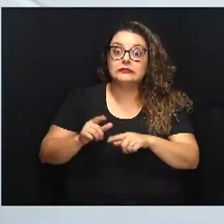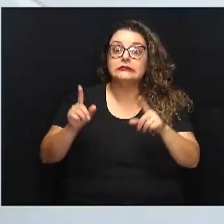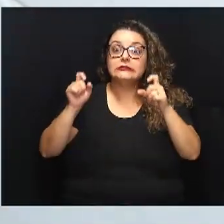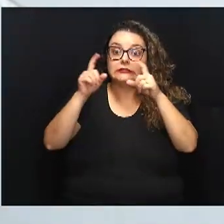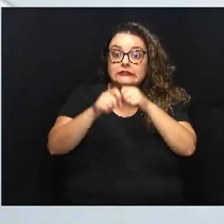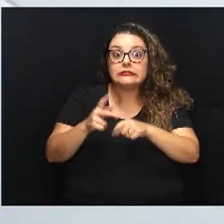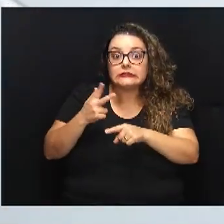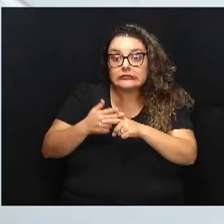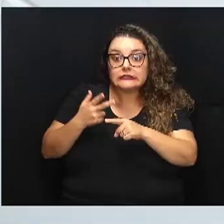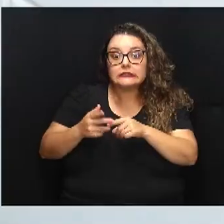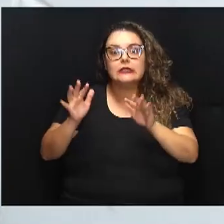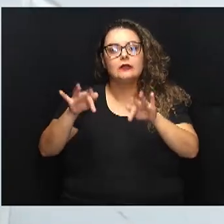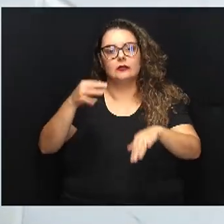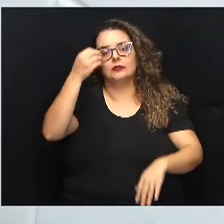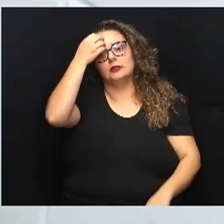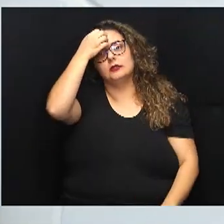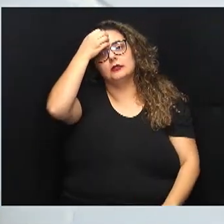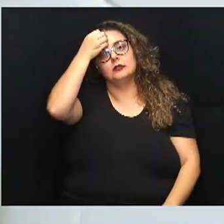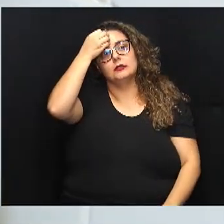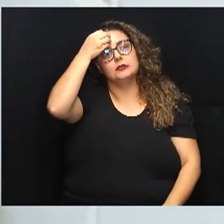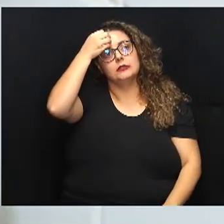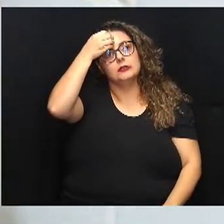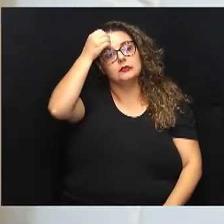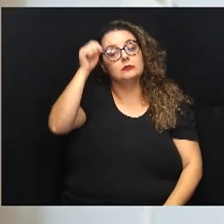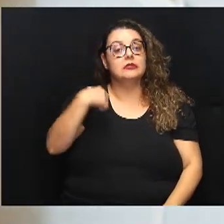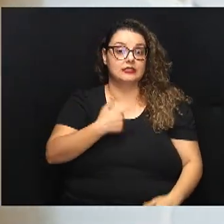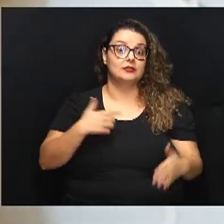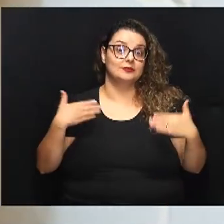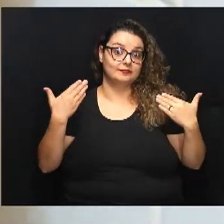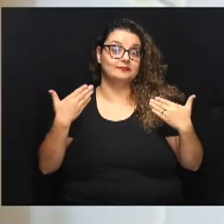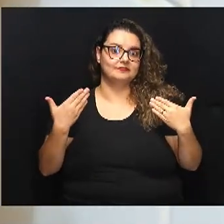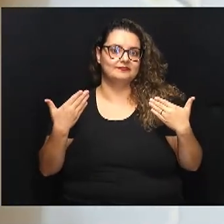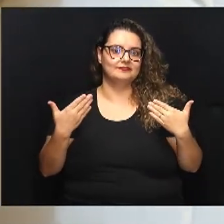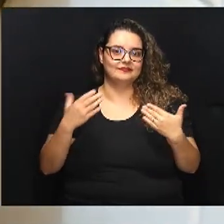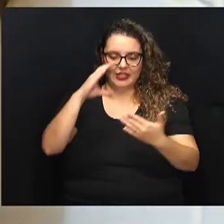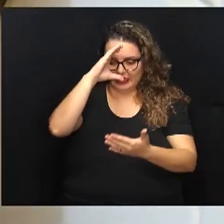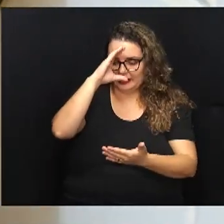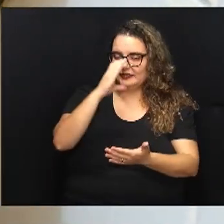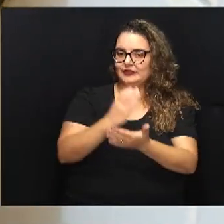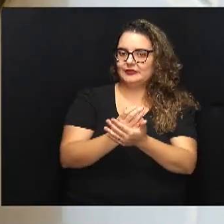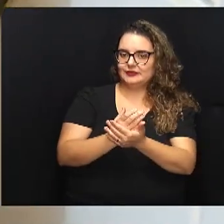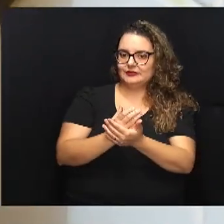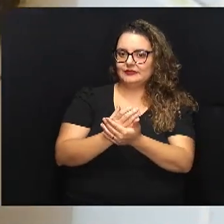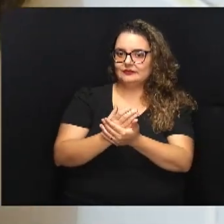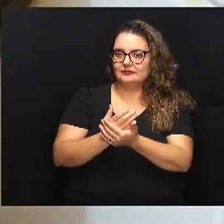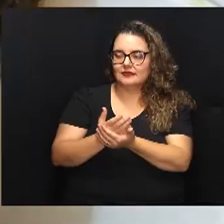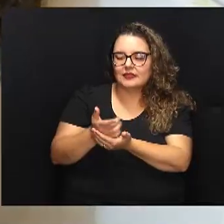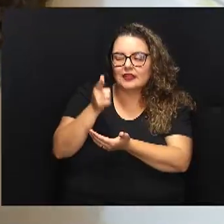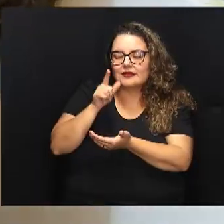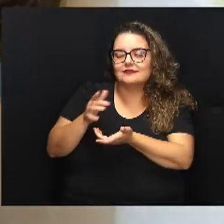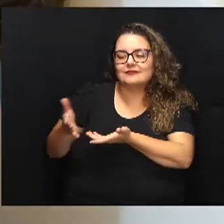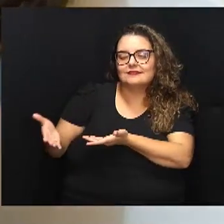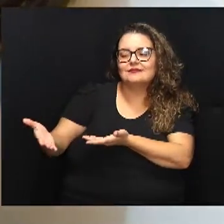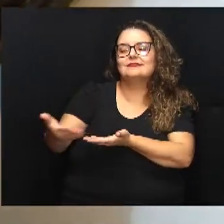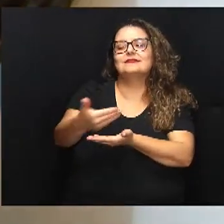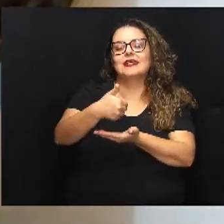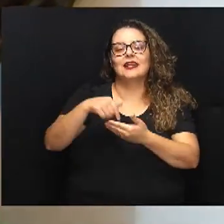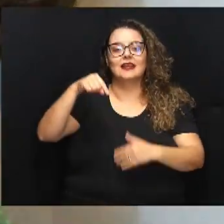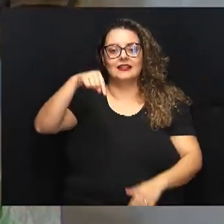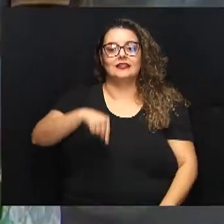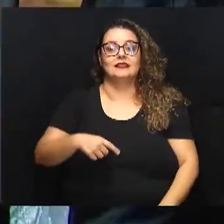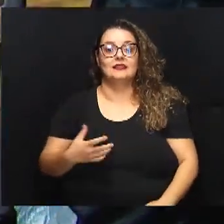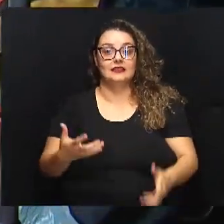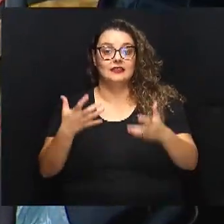editar. Mas a nossa alegria é muito grande, a gente tem confiança no que a gente está captando aqui e a gente quer